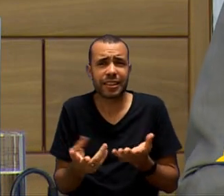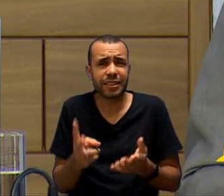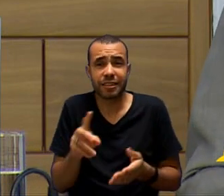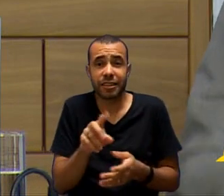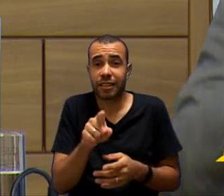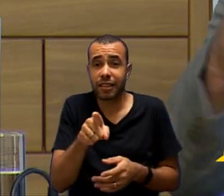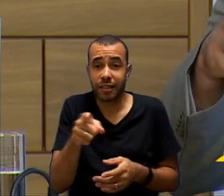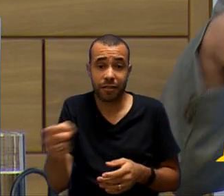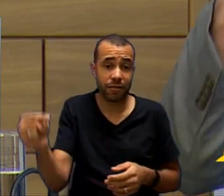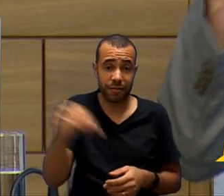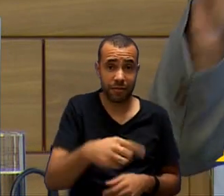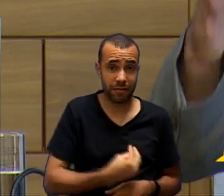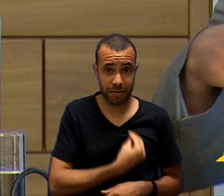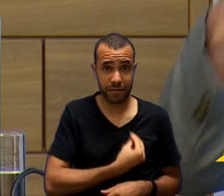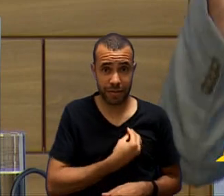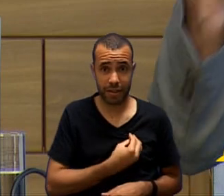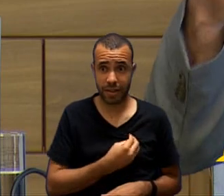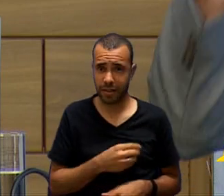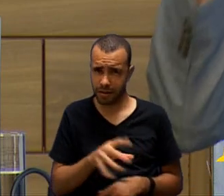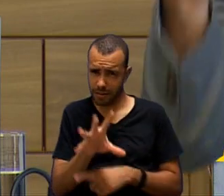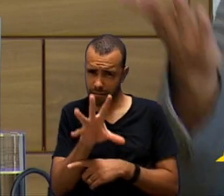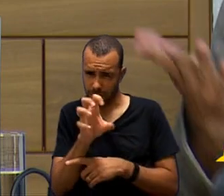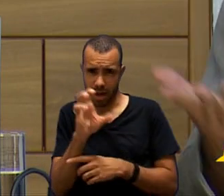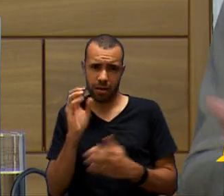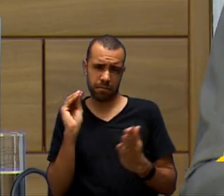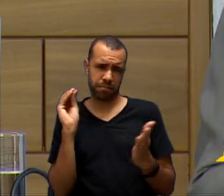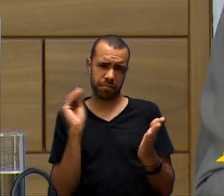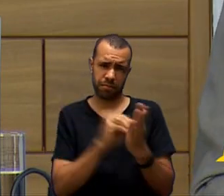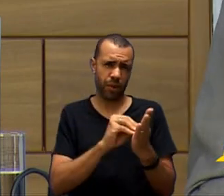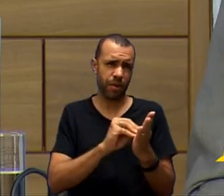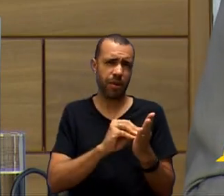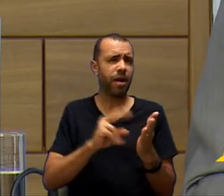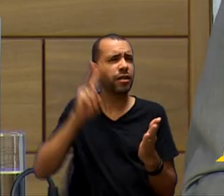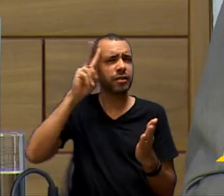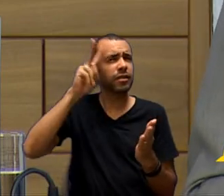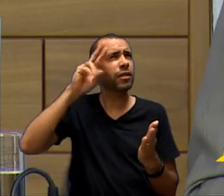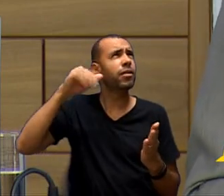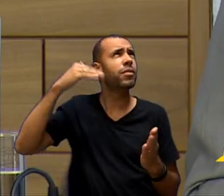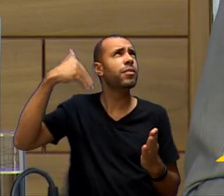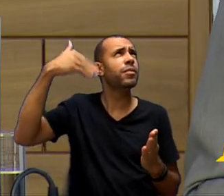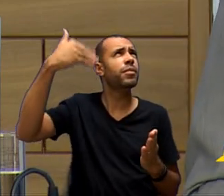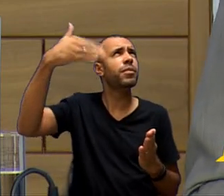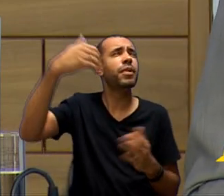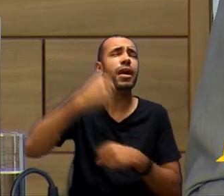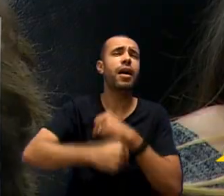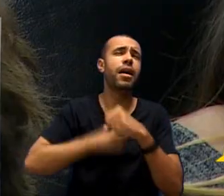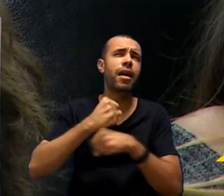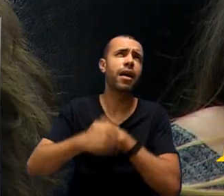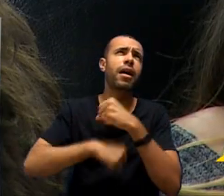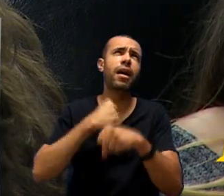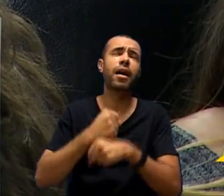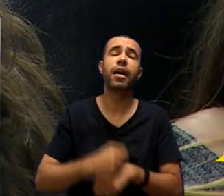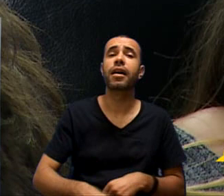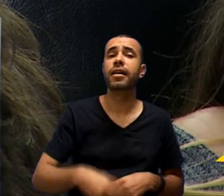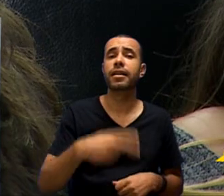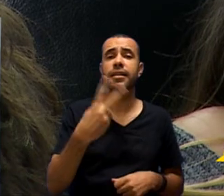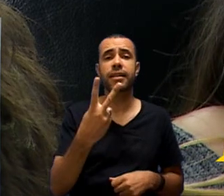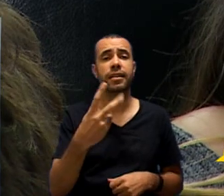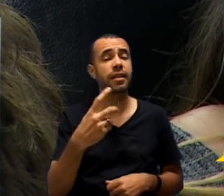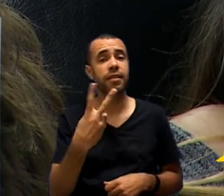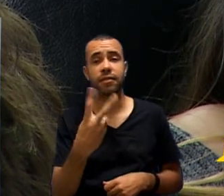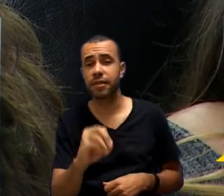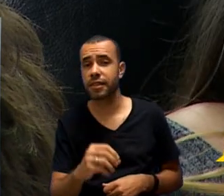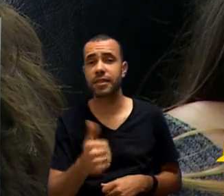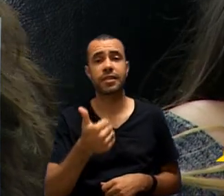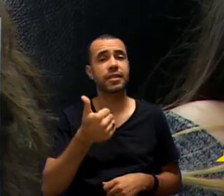marco. Daqui 10, daqui 15, daqui 20, 30, 50 anos, sempre estará registrado nos anais da história